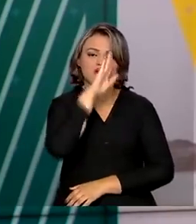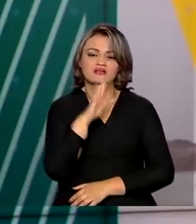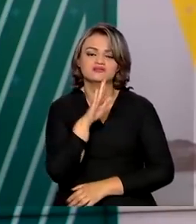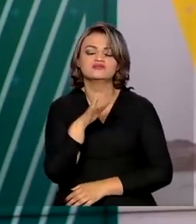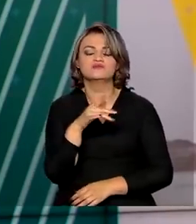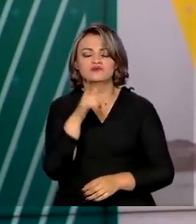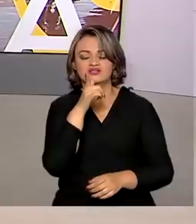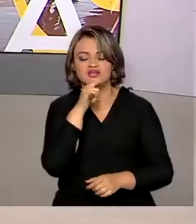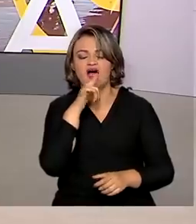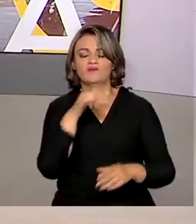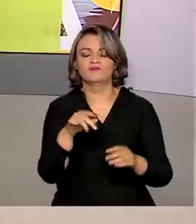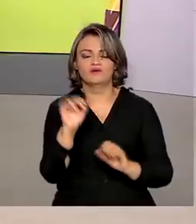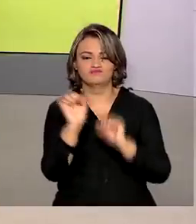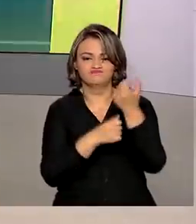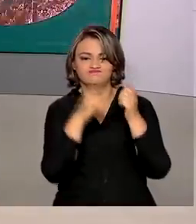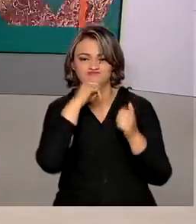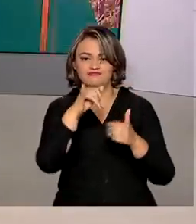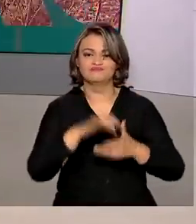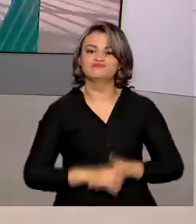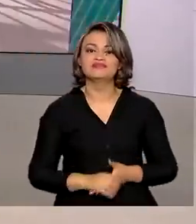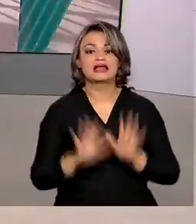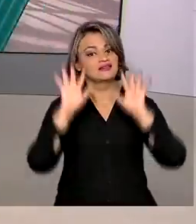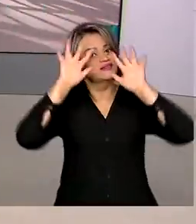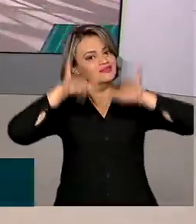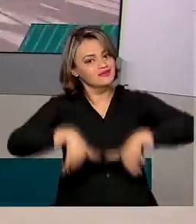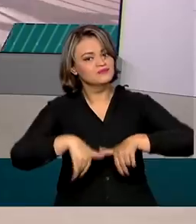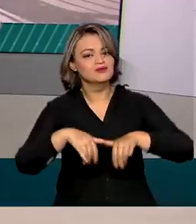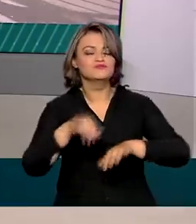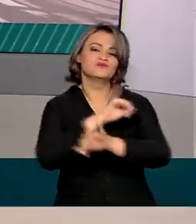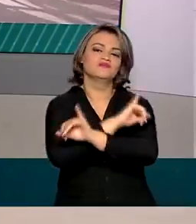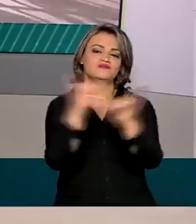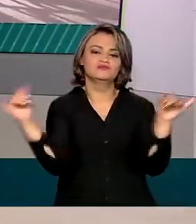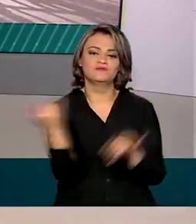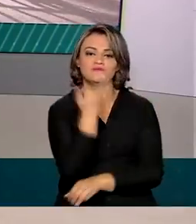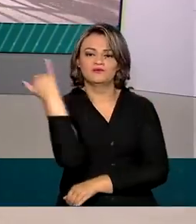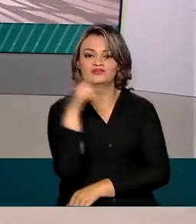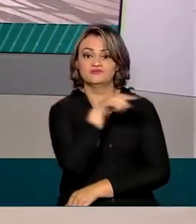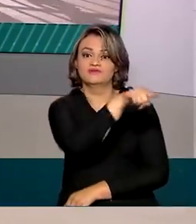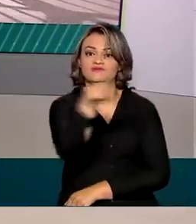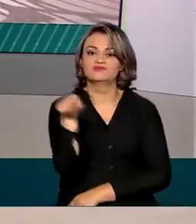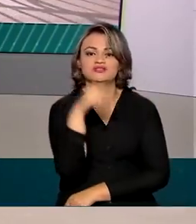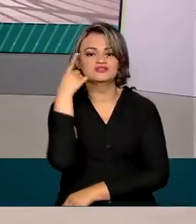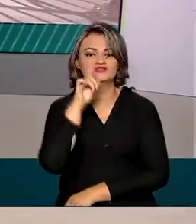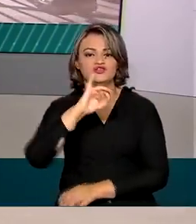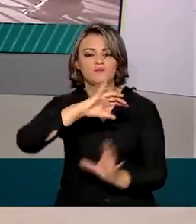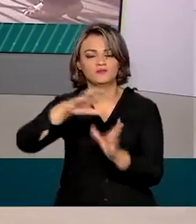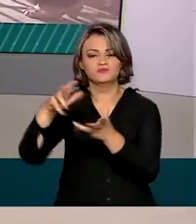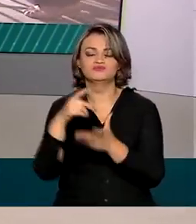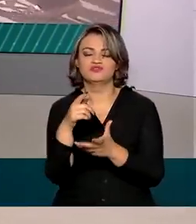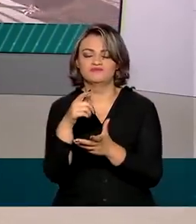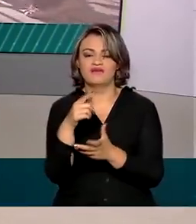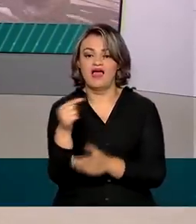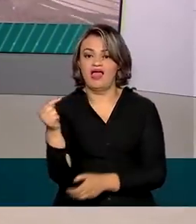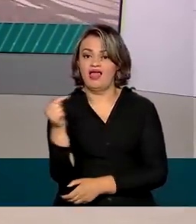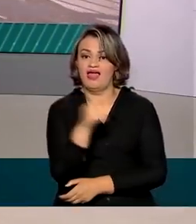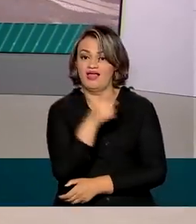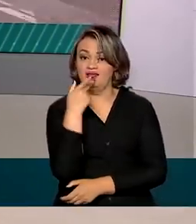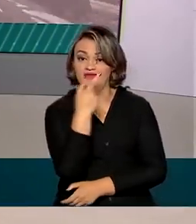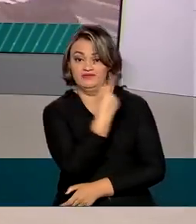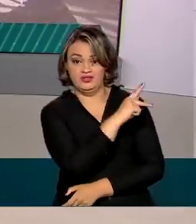por meio de hidrelétricas o Brasil dia fica por aqui com a mensagem importante para você que E aí nesse dia mundial do doador de sangue